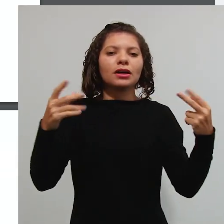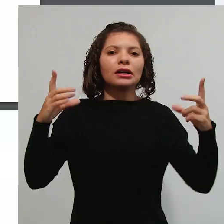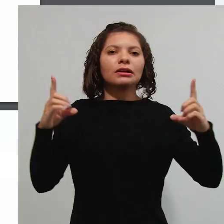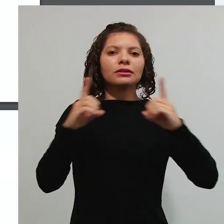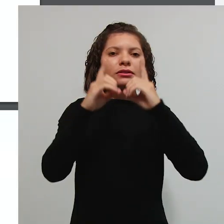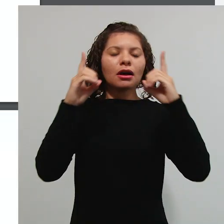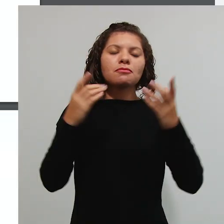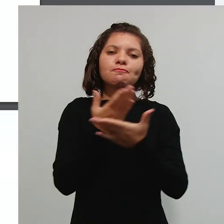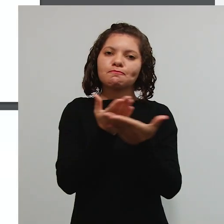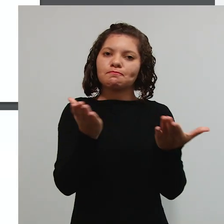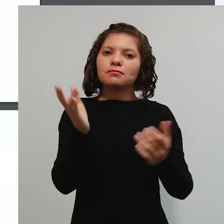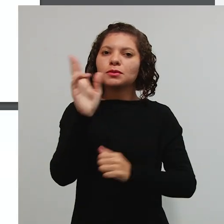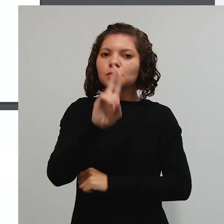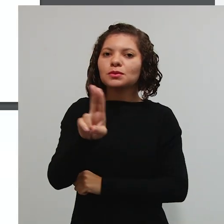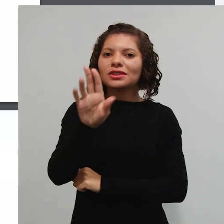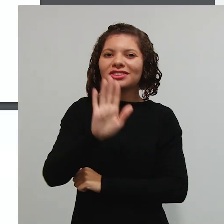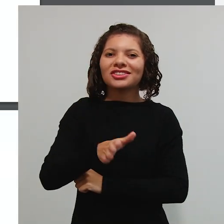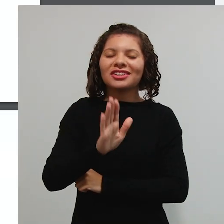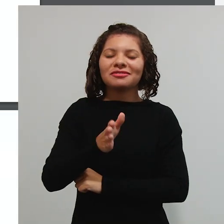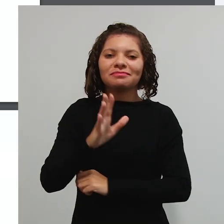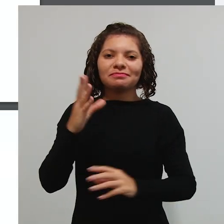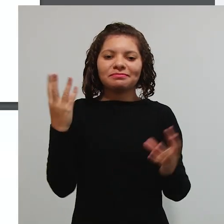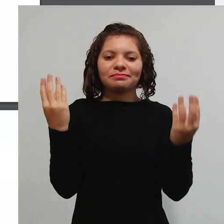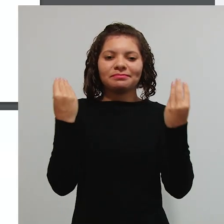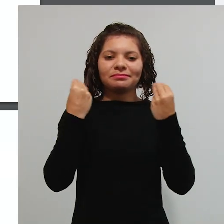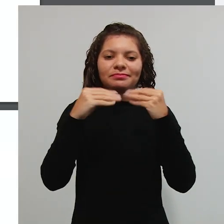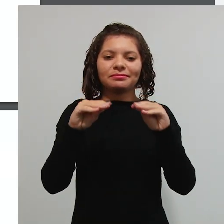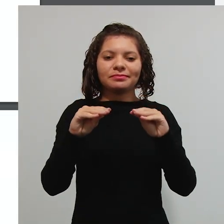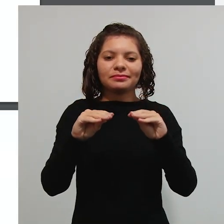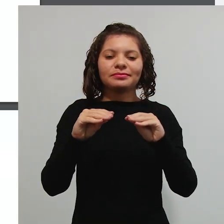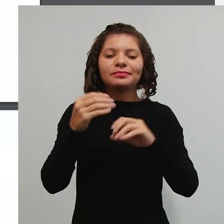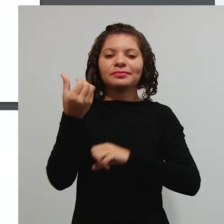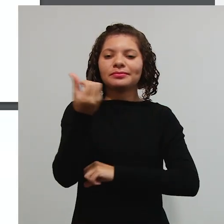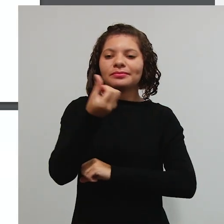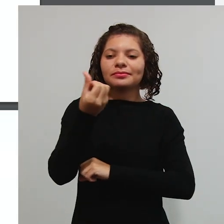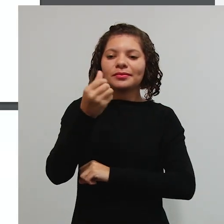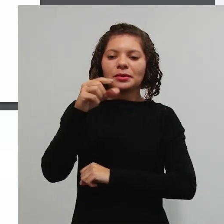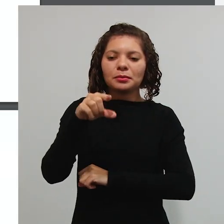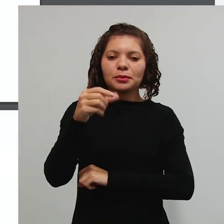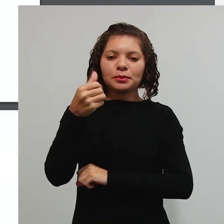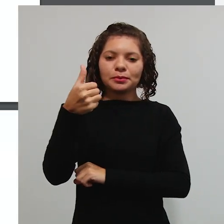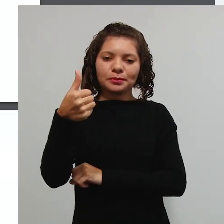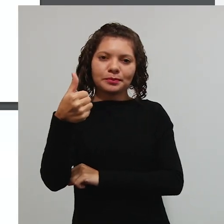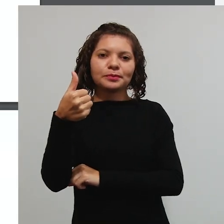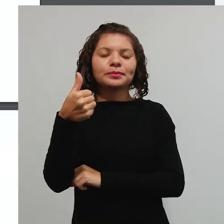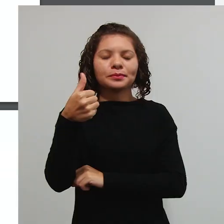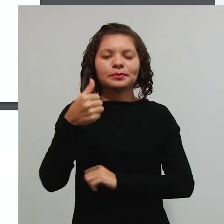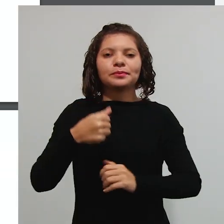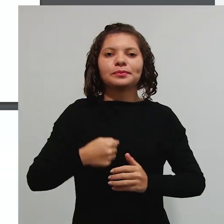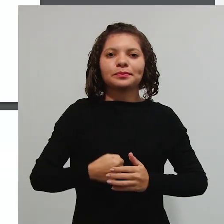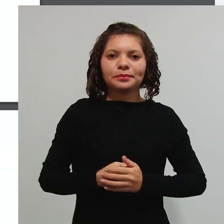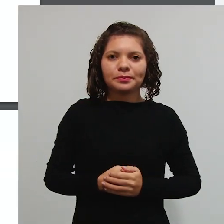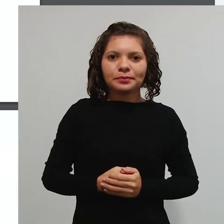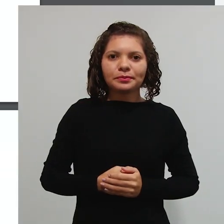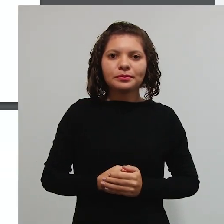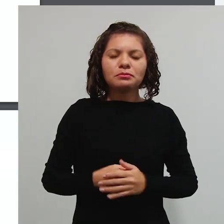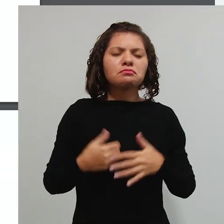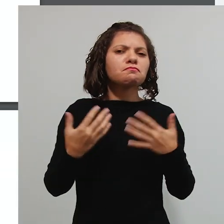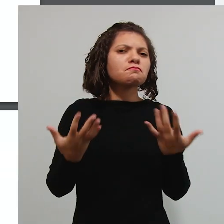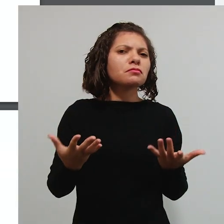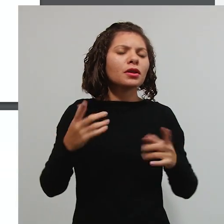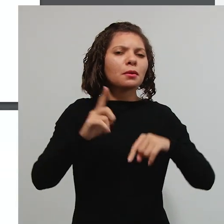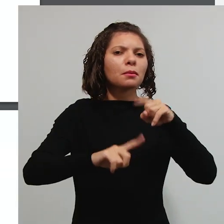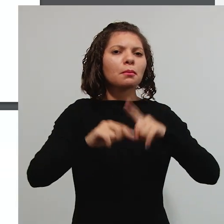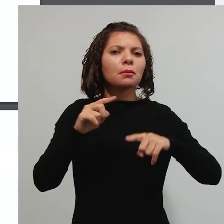as especificidades definidas pelos professores de acordo com o contexto que vocês estudaram. Qual que é esse